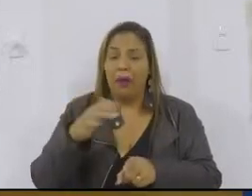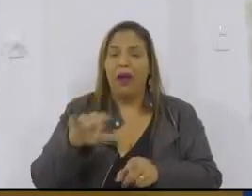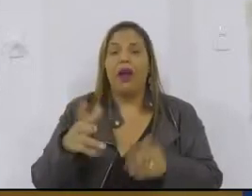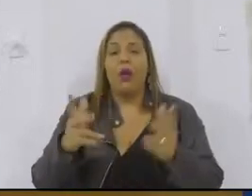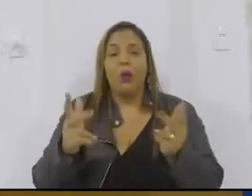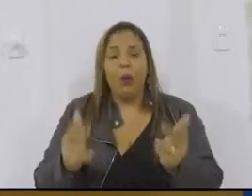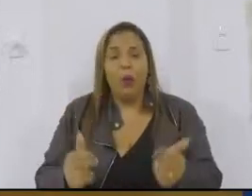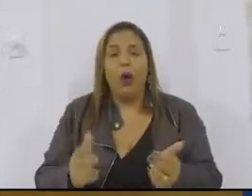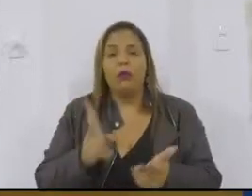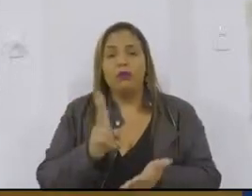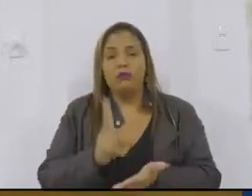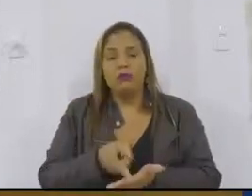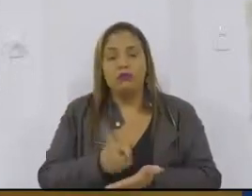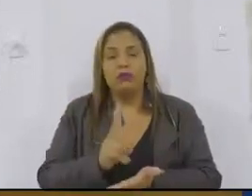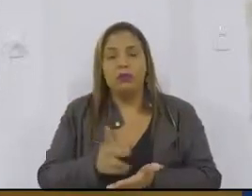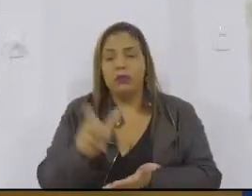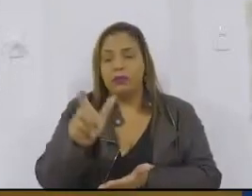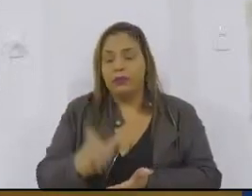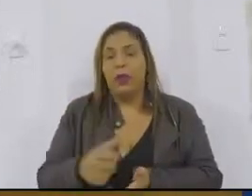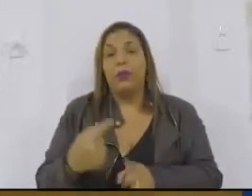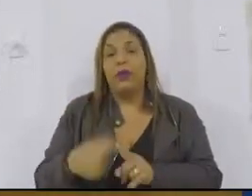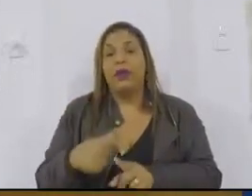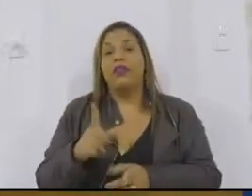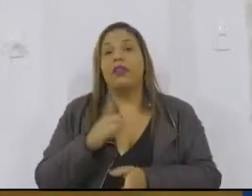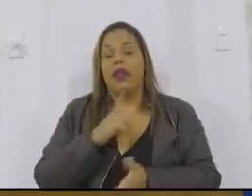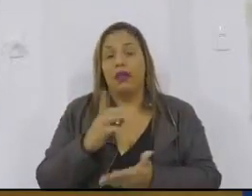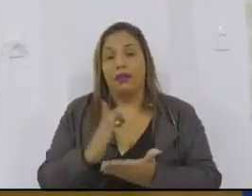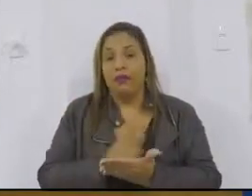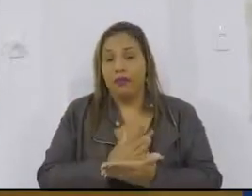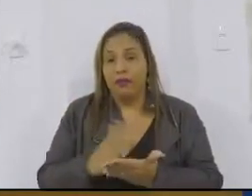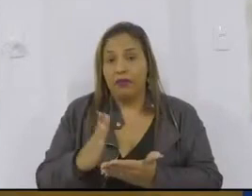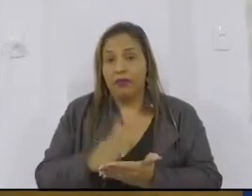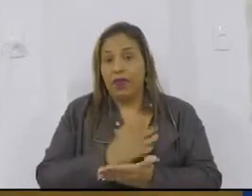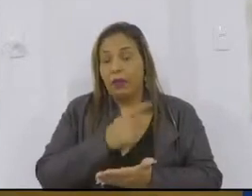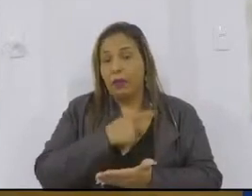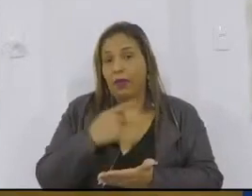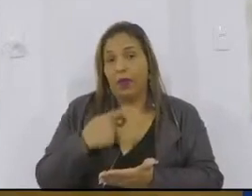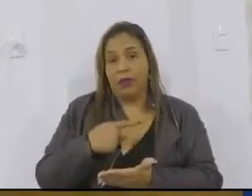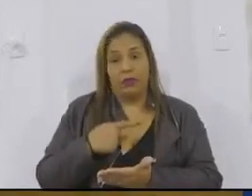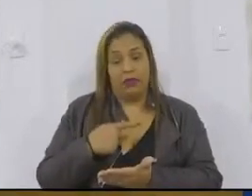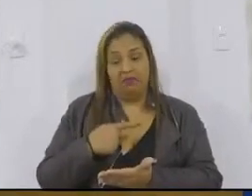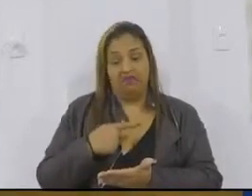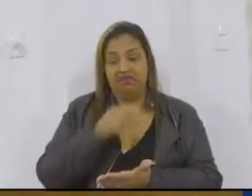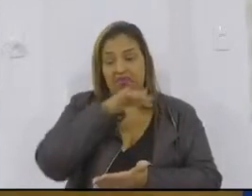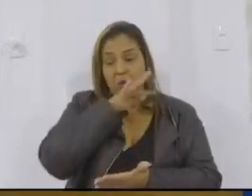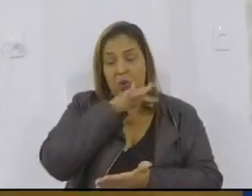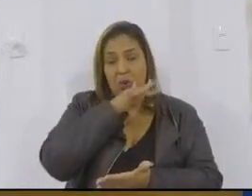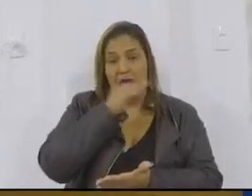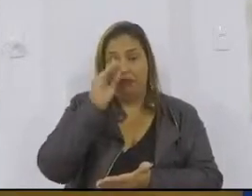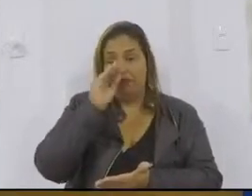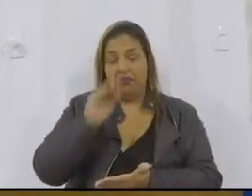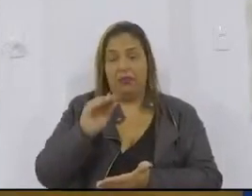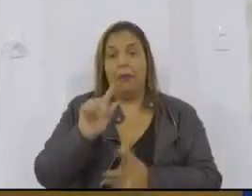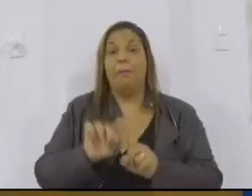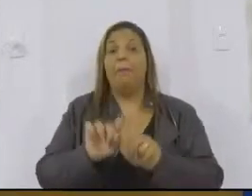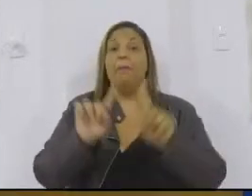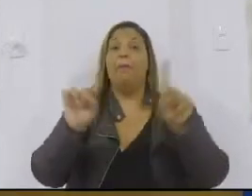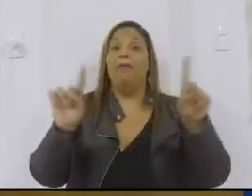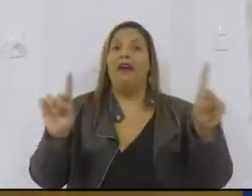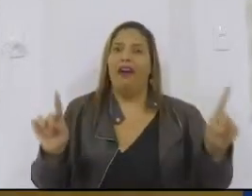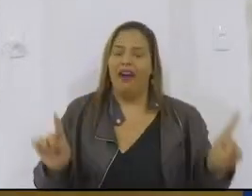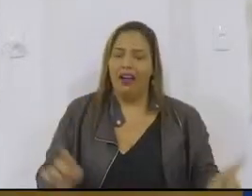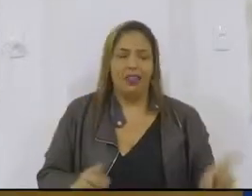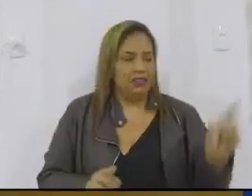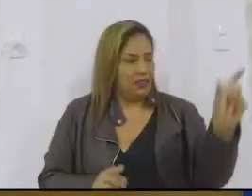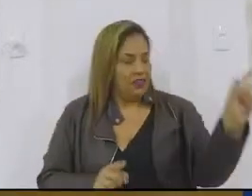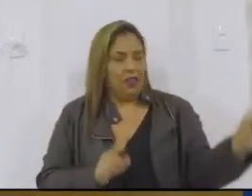André, porque existem muitos pastores que não prestam para mim, mas o pastor André tem o respeito